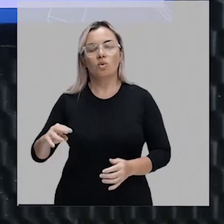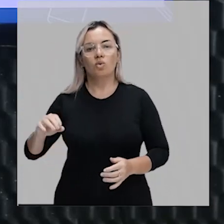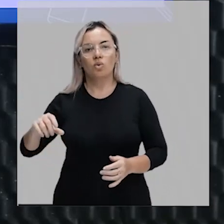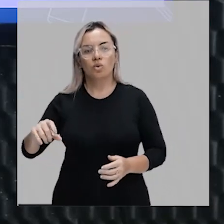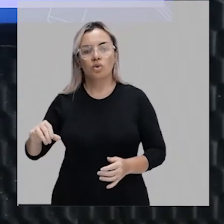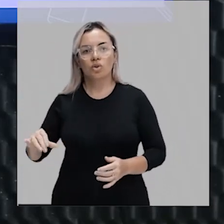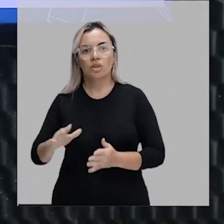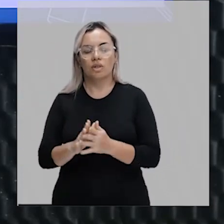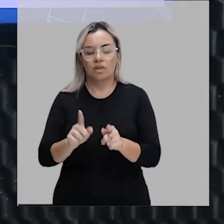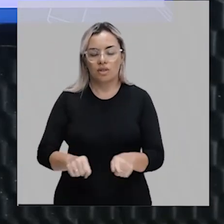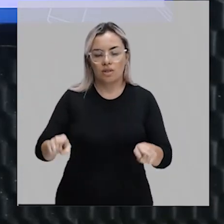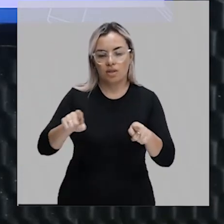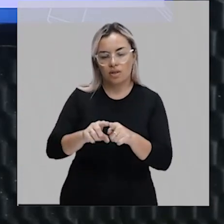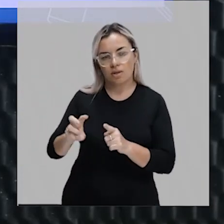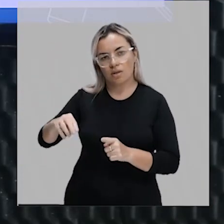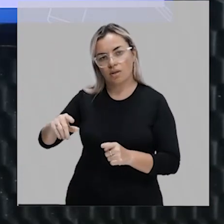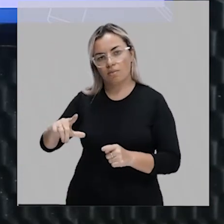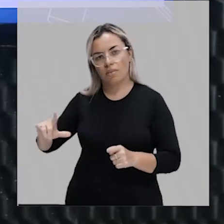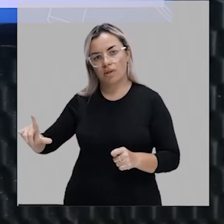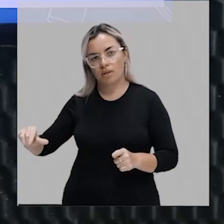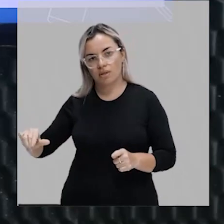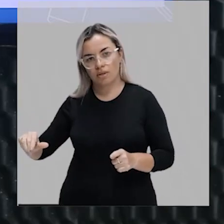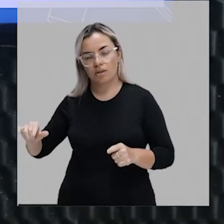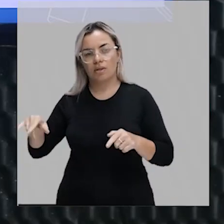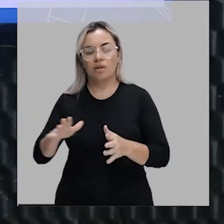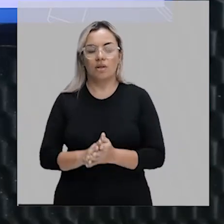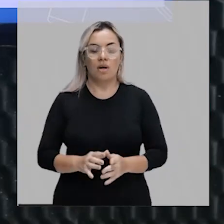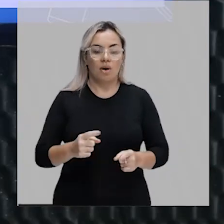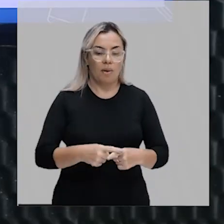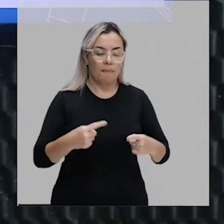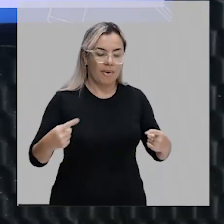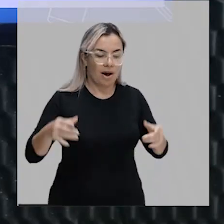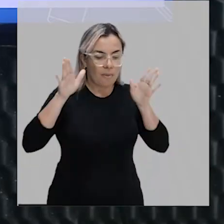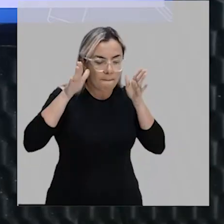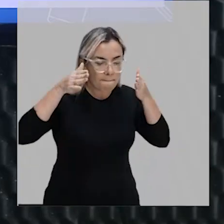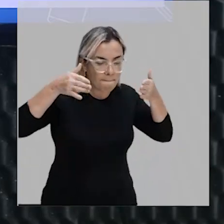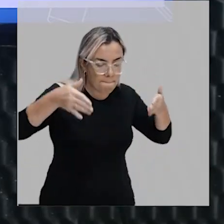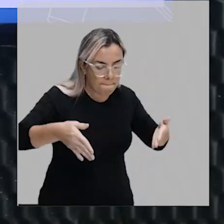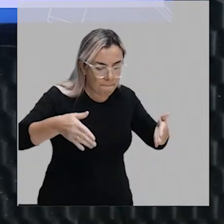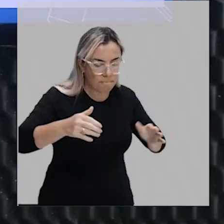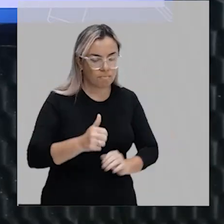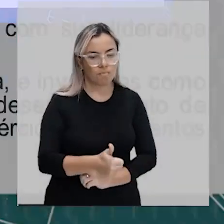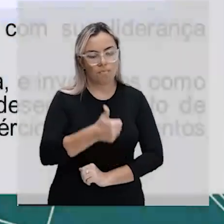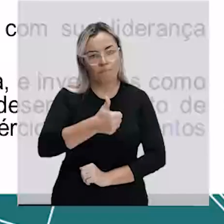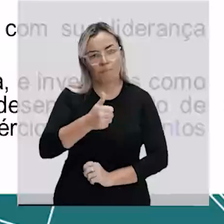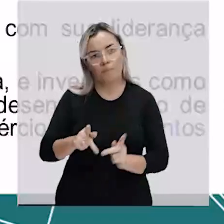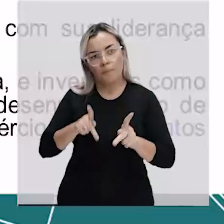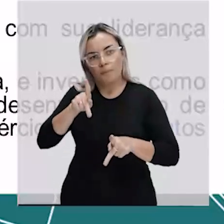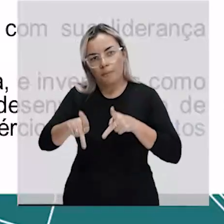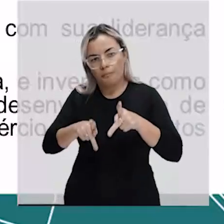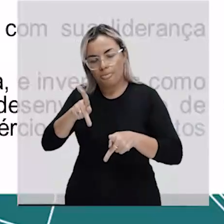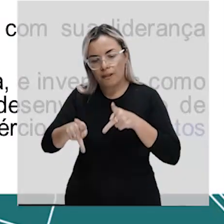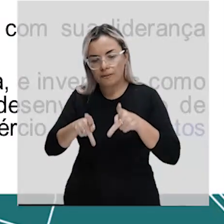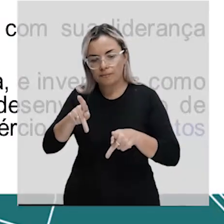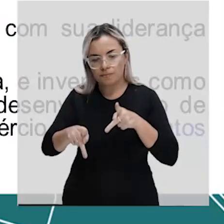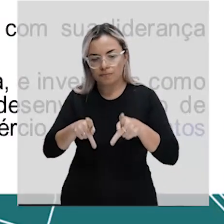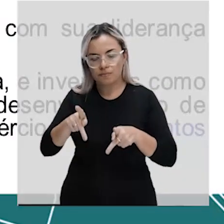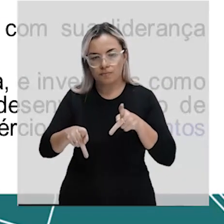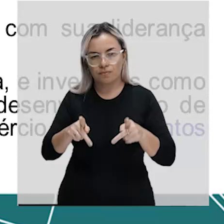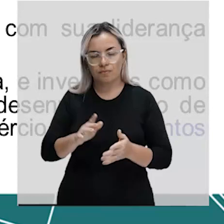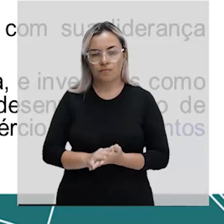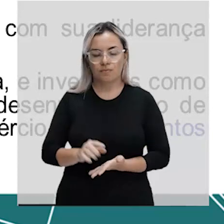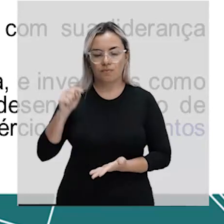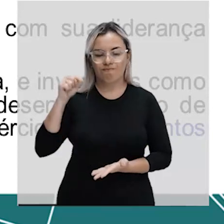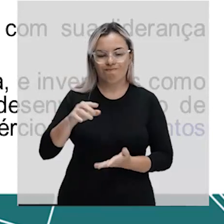Império Mali. Então, porém, o foco dessas primeiras civilizações